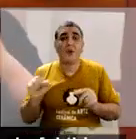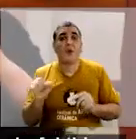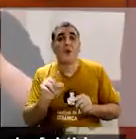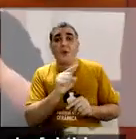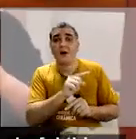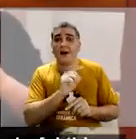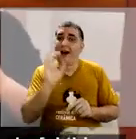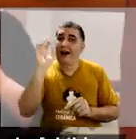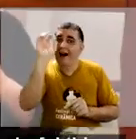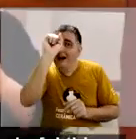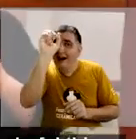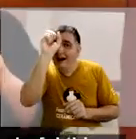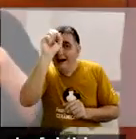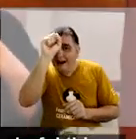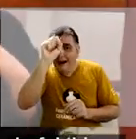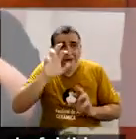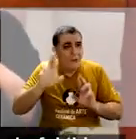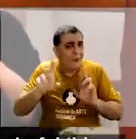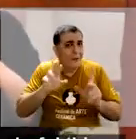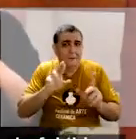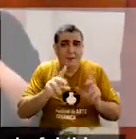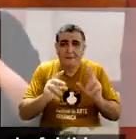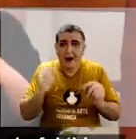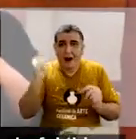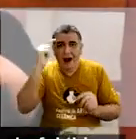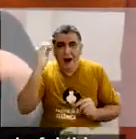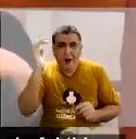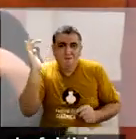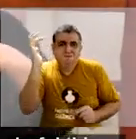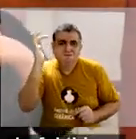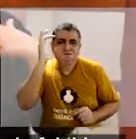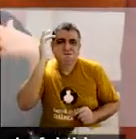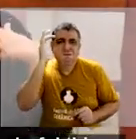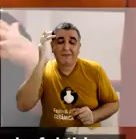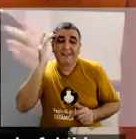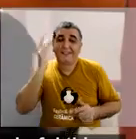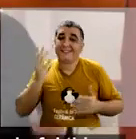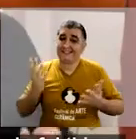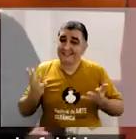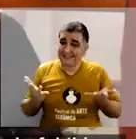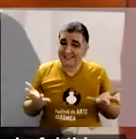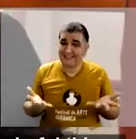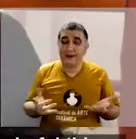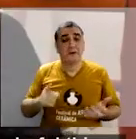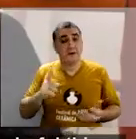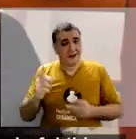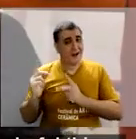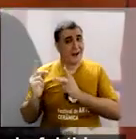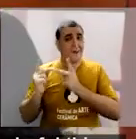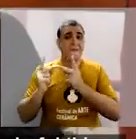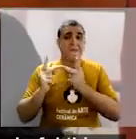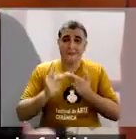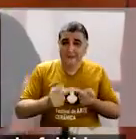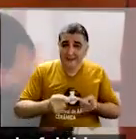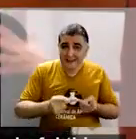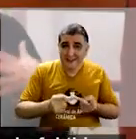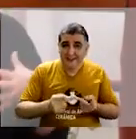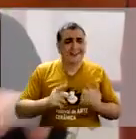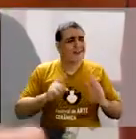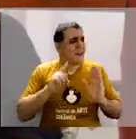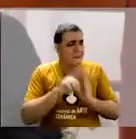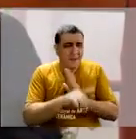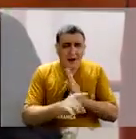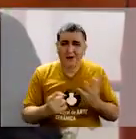gente realmente se apropriar e nutrir o nosso espírito e não viver na mediocridade. Então, que realmente